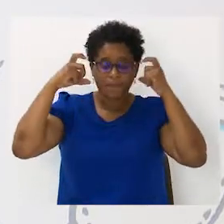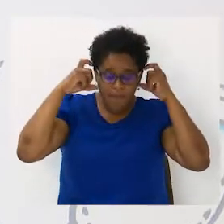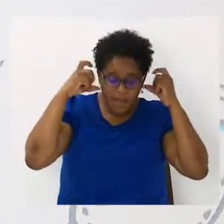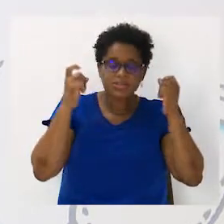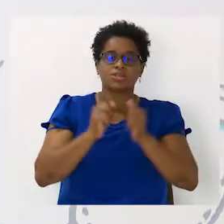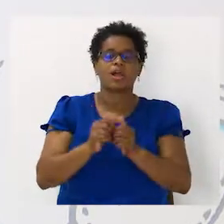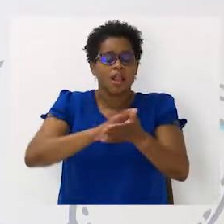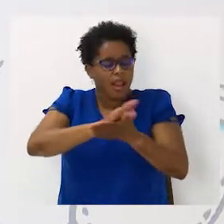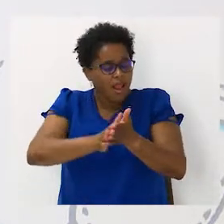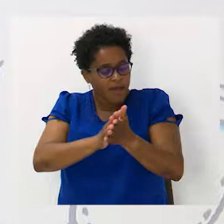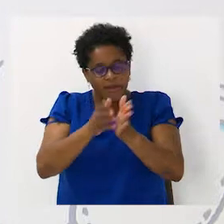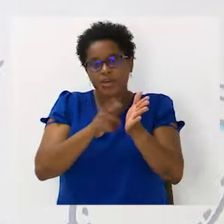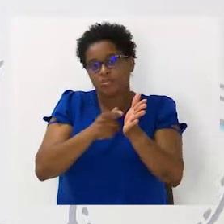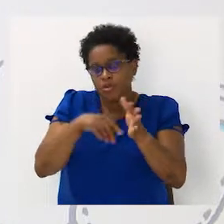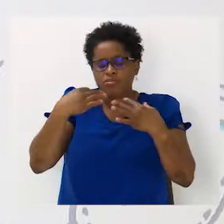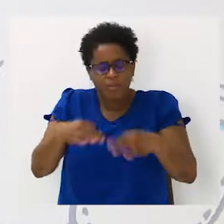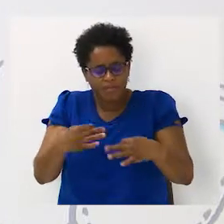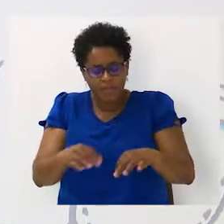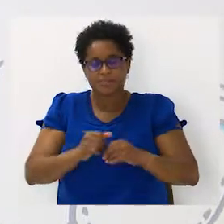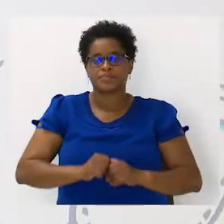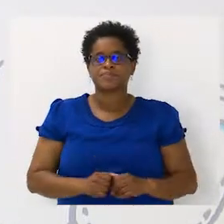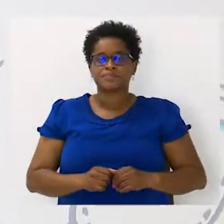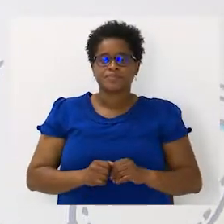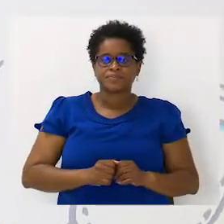máscara, lavar as mãos com frequência.